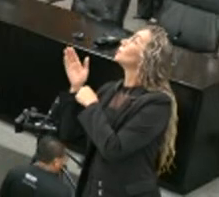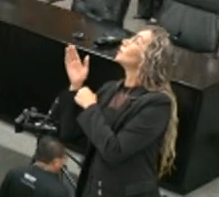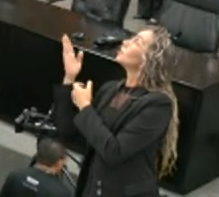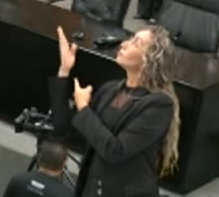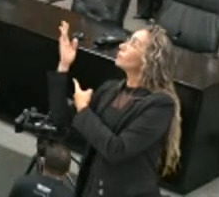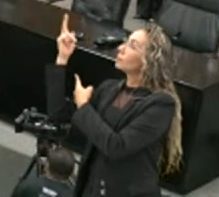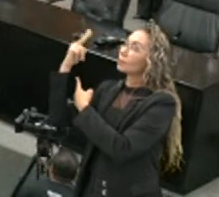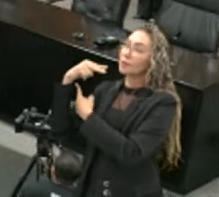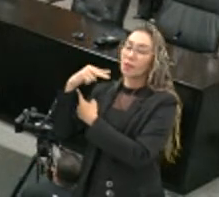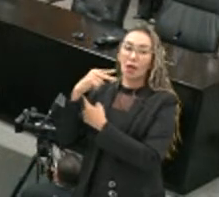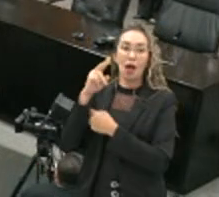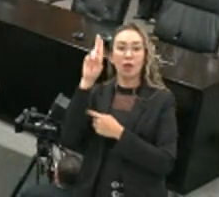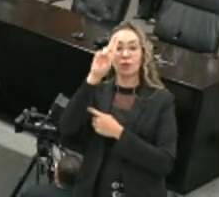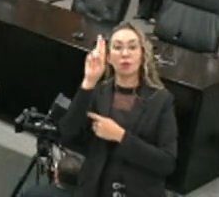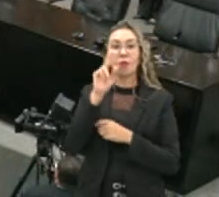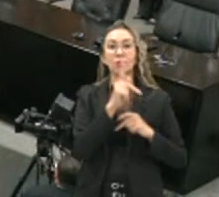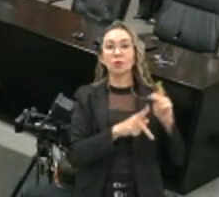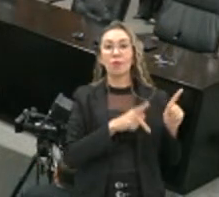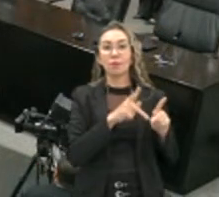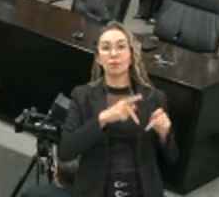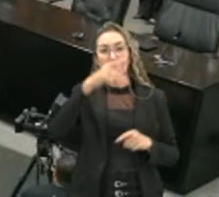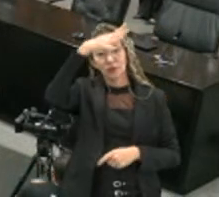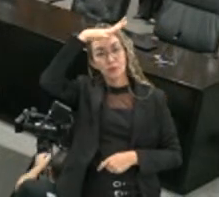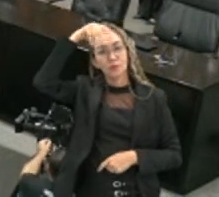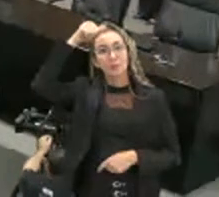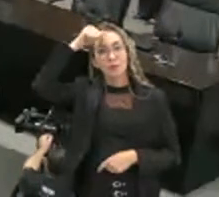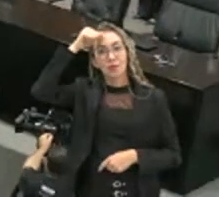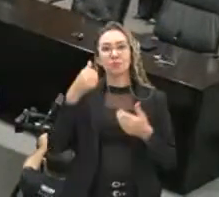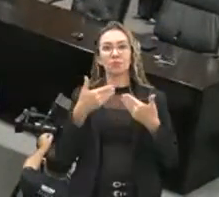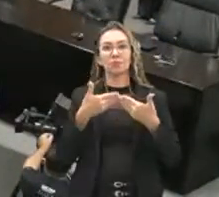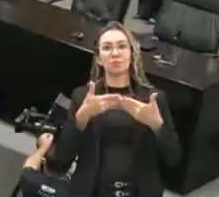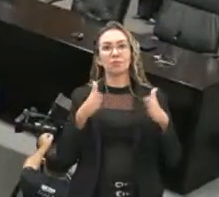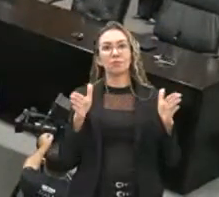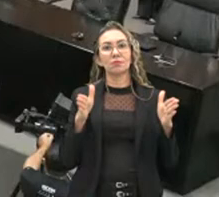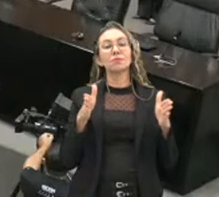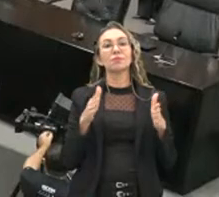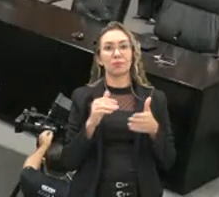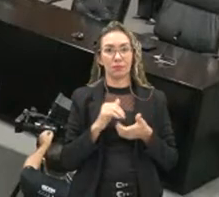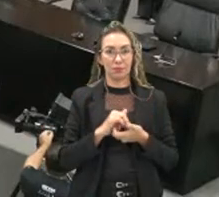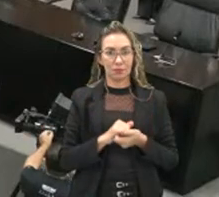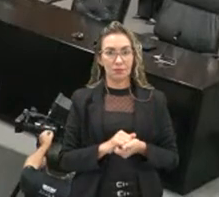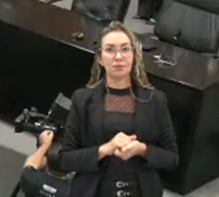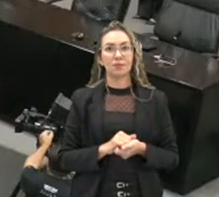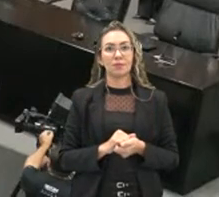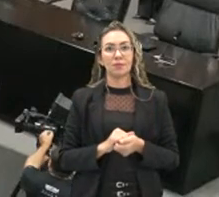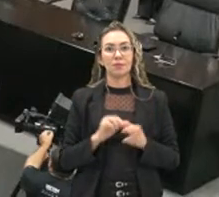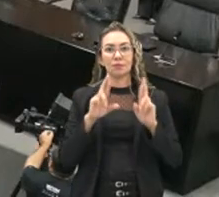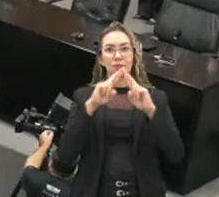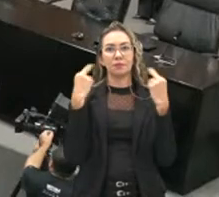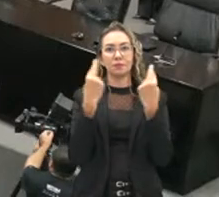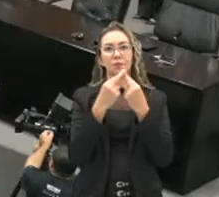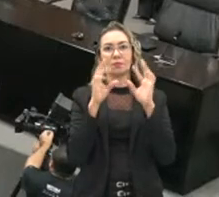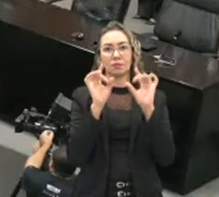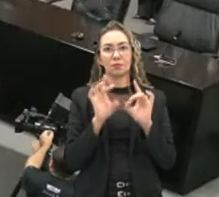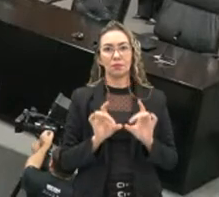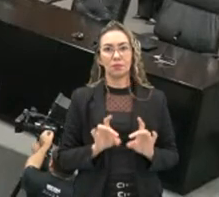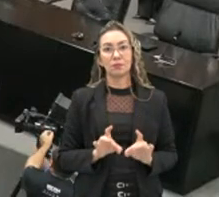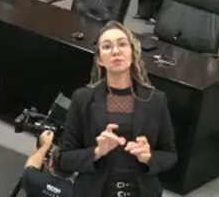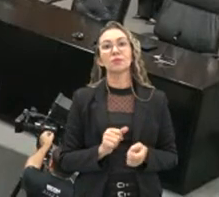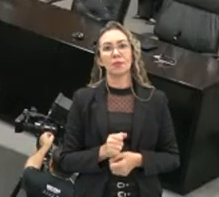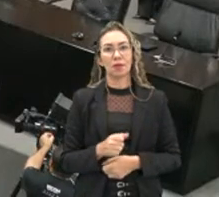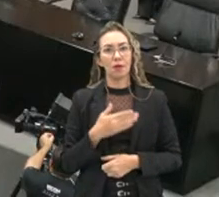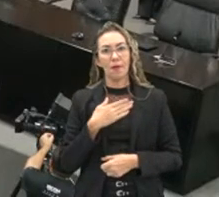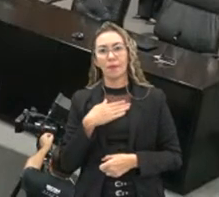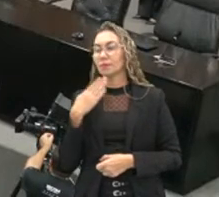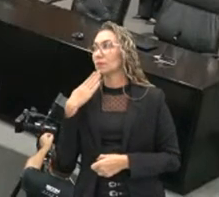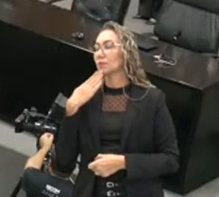povo mato-grossense, declaro aberta esta sessão especial por mim